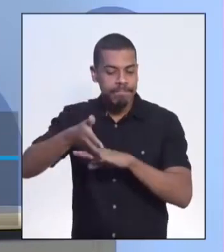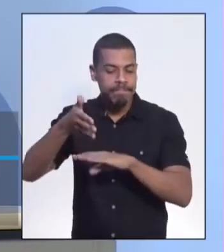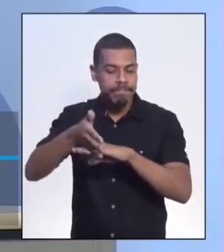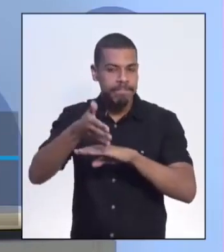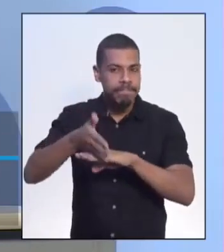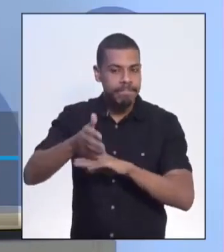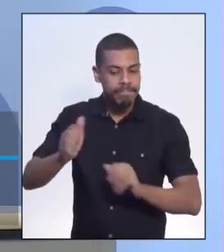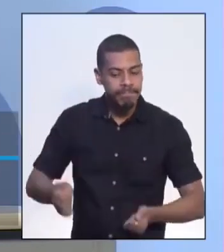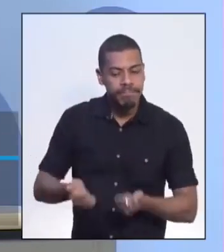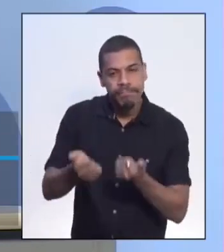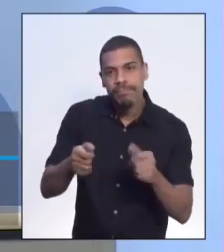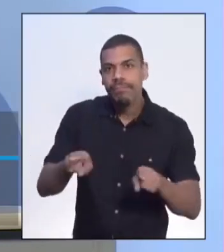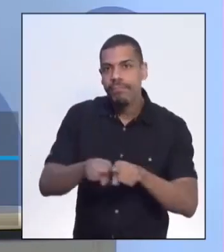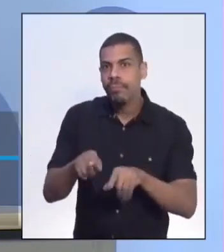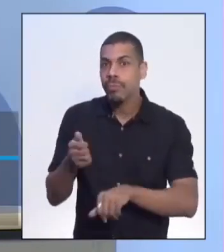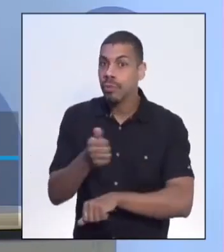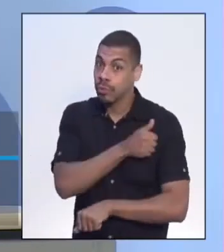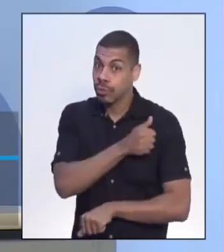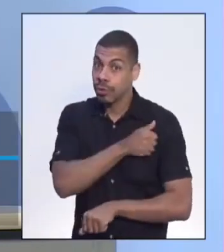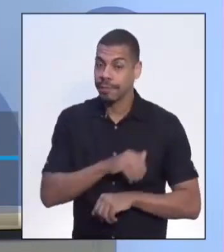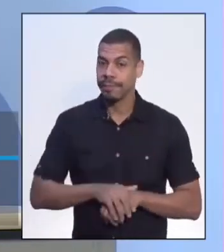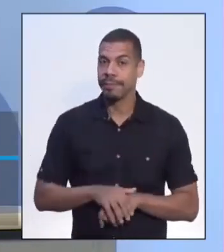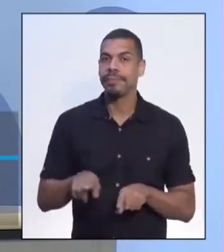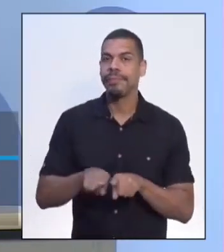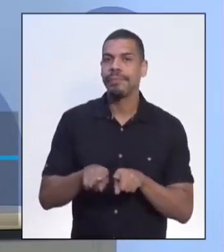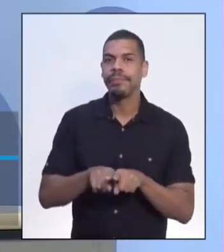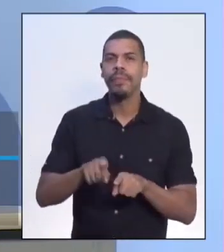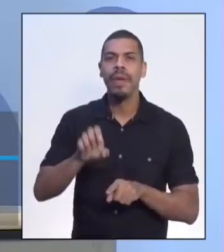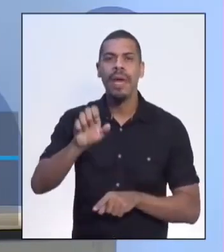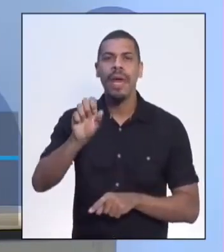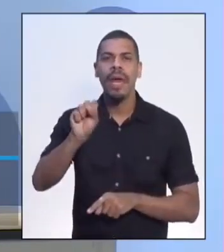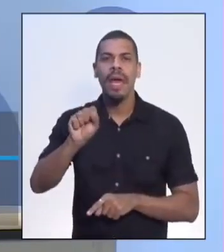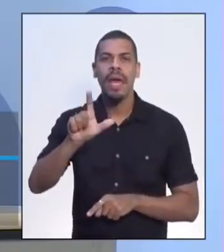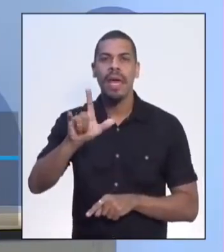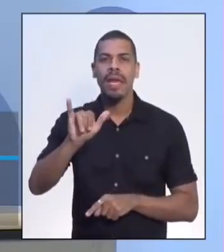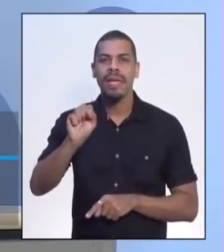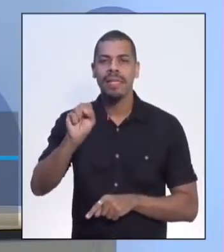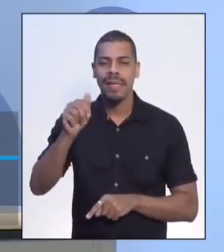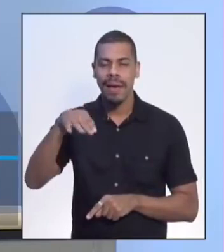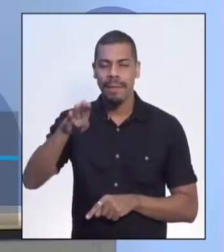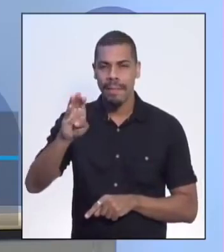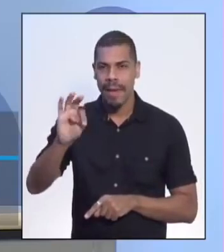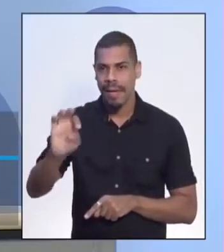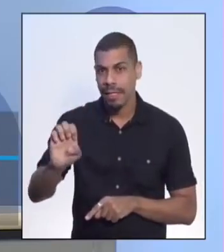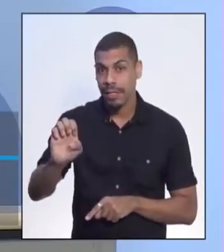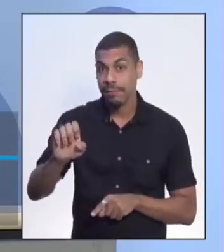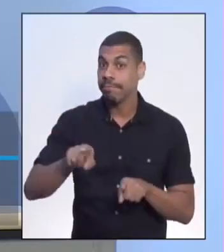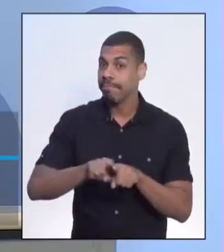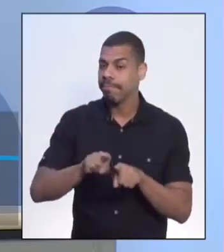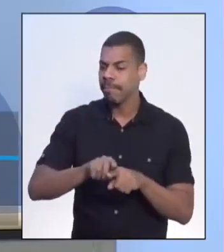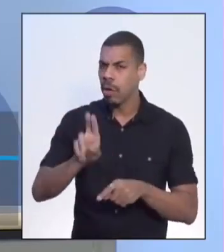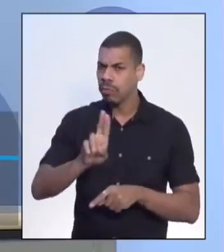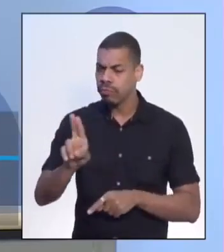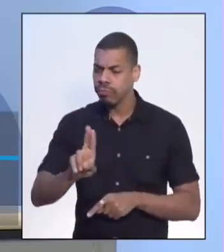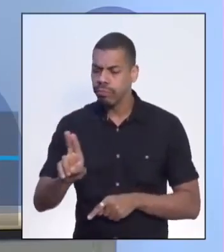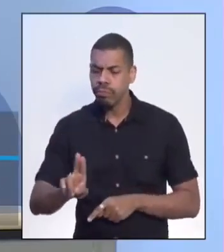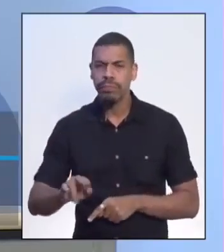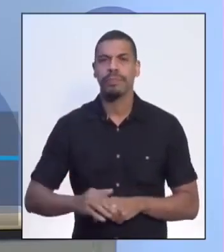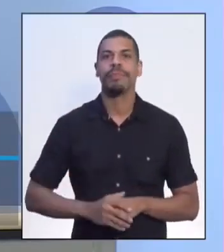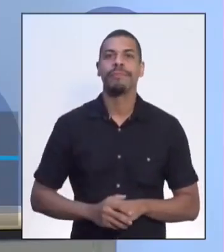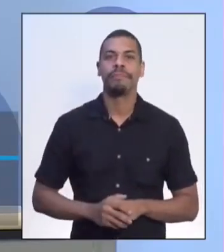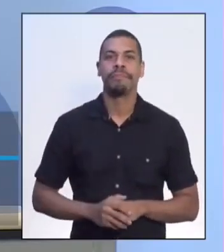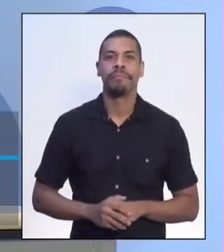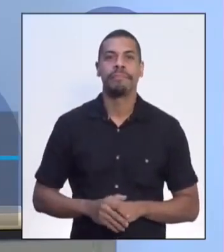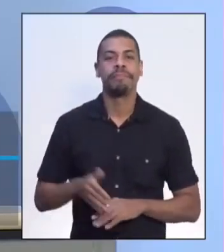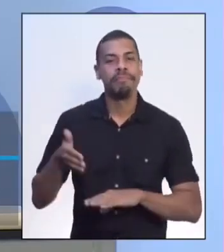gente e incentivando seus alunos a participarem. Como, por exemplo, a Elizabeth, o Chico, a Ágata, o professor João, o professor Gustavo, a